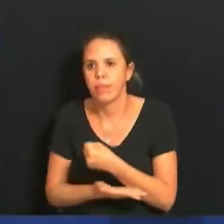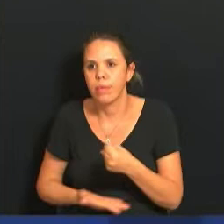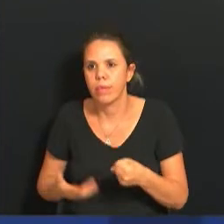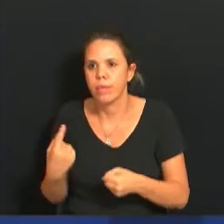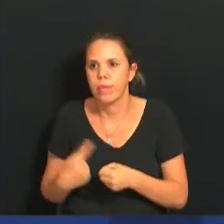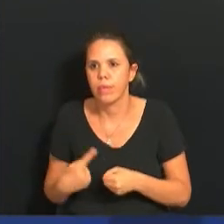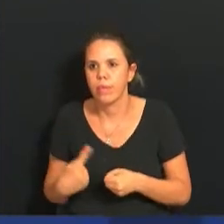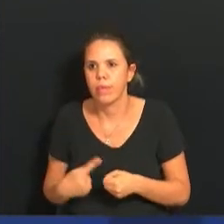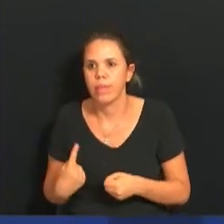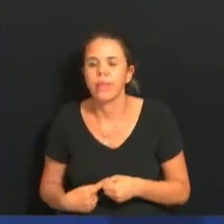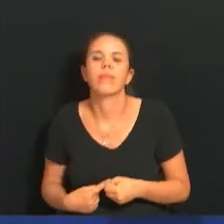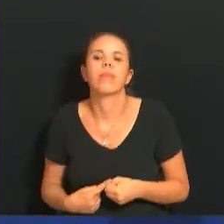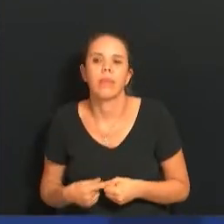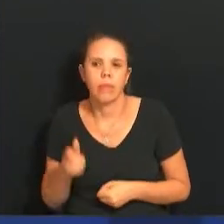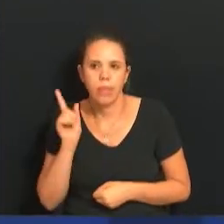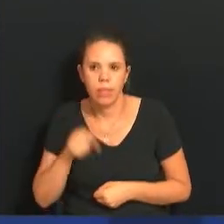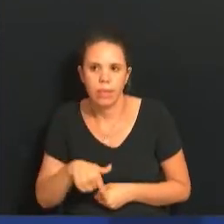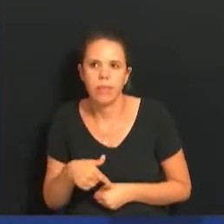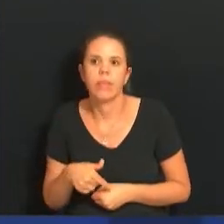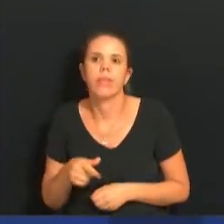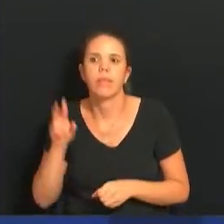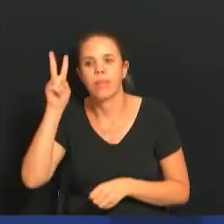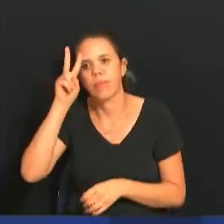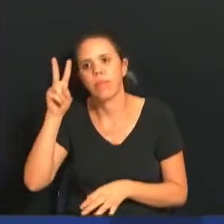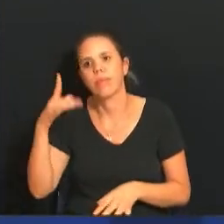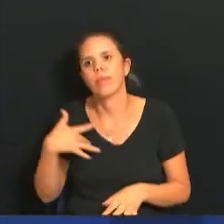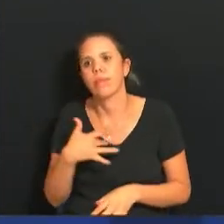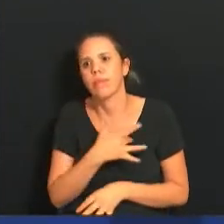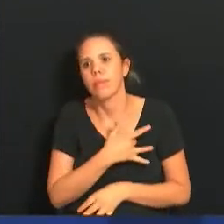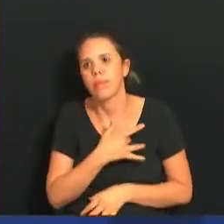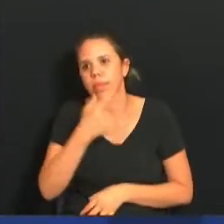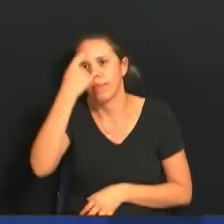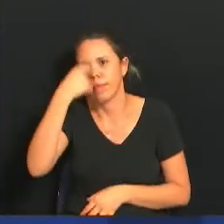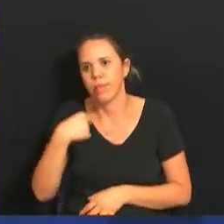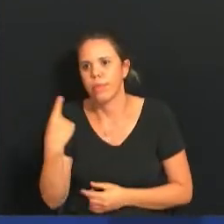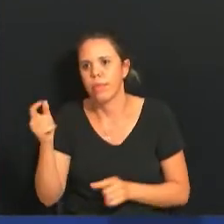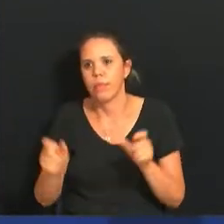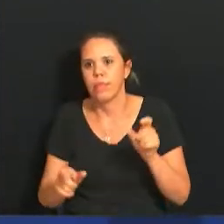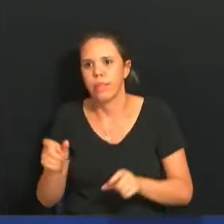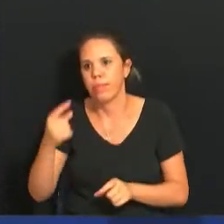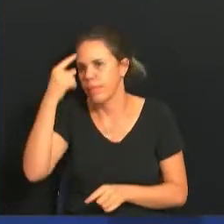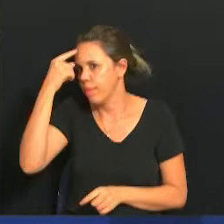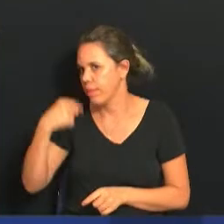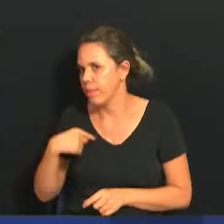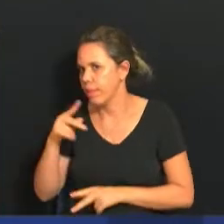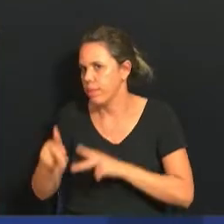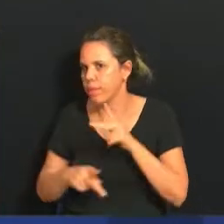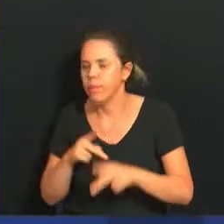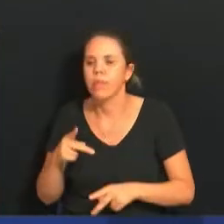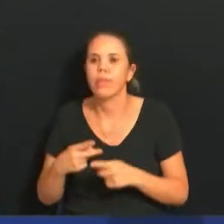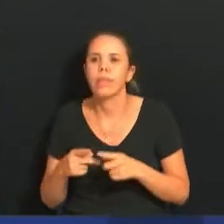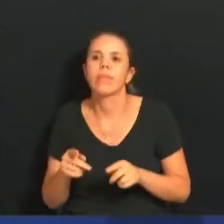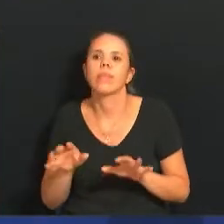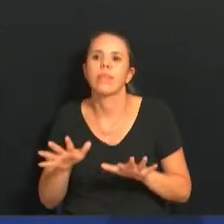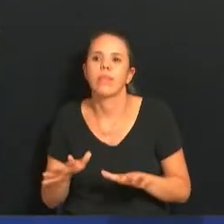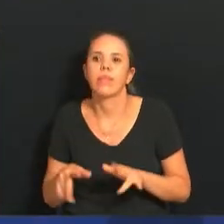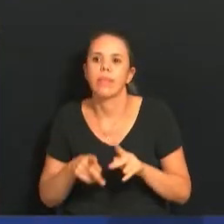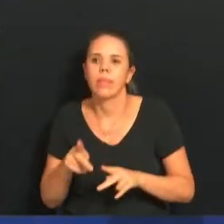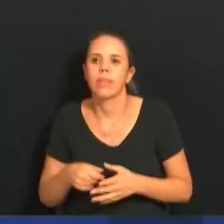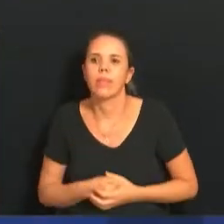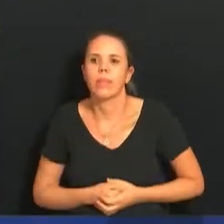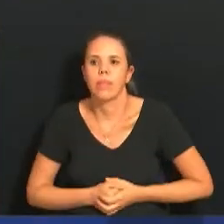municipal, considerando o histórico de saúde pessoal e o perfil epidemiológico da